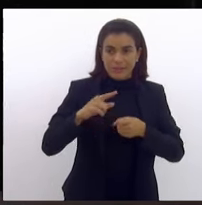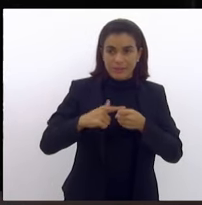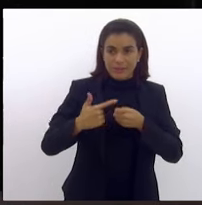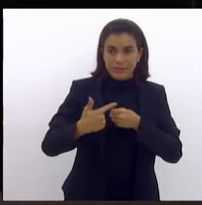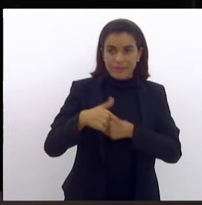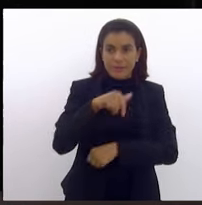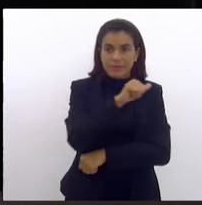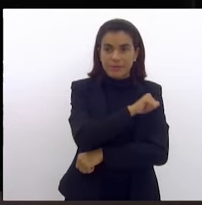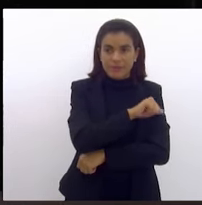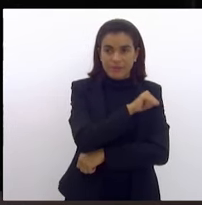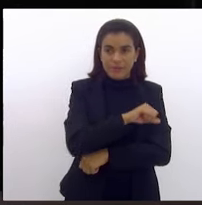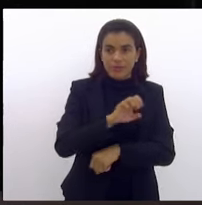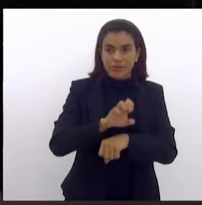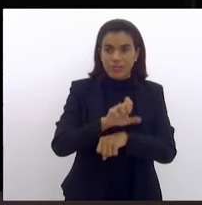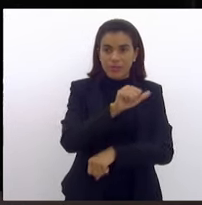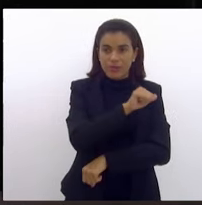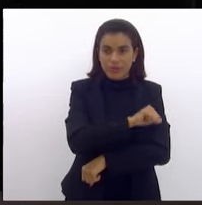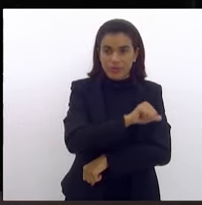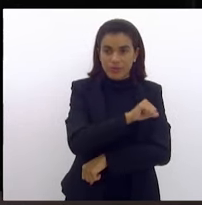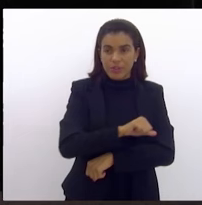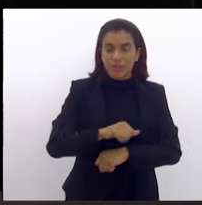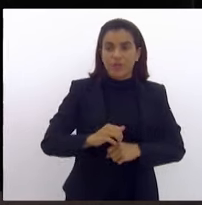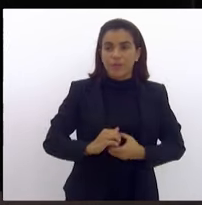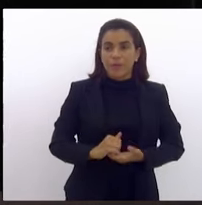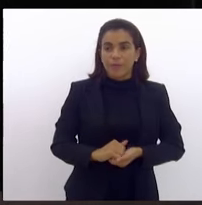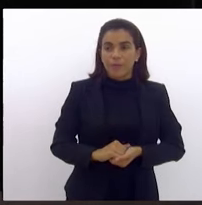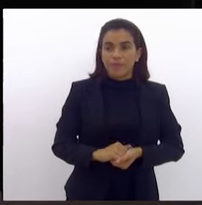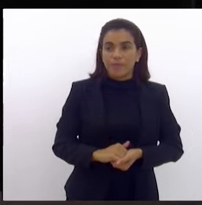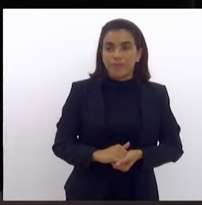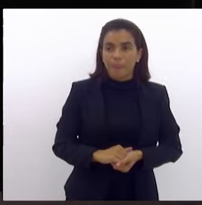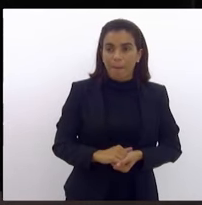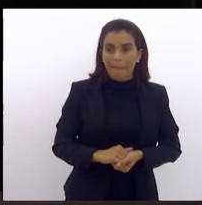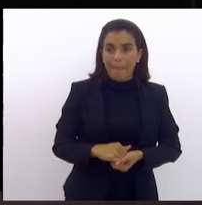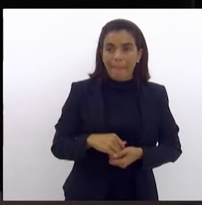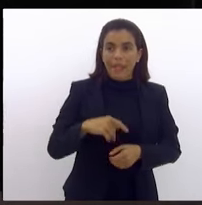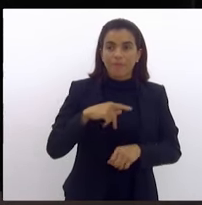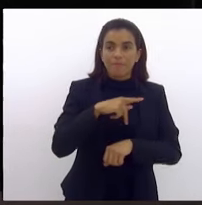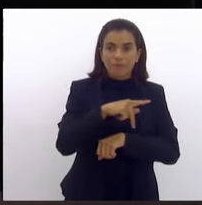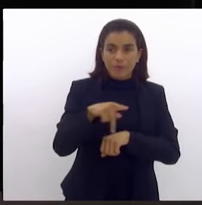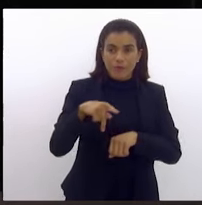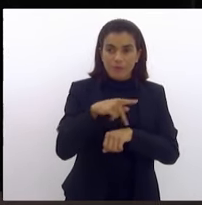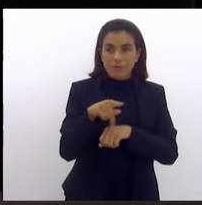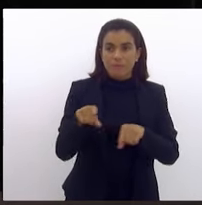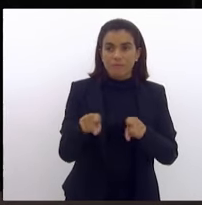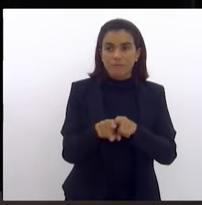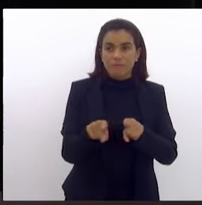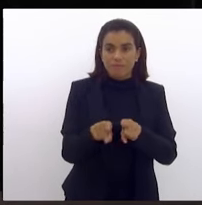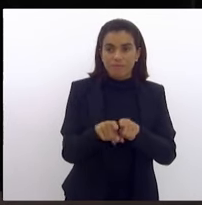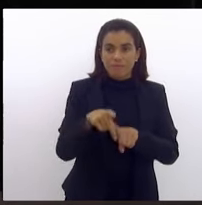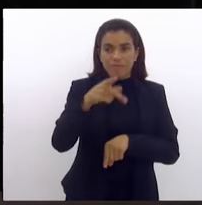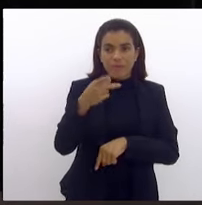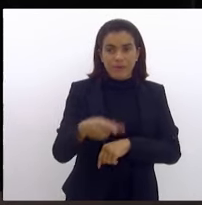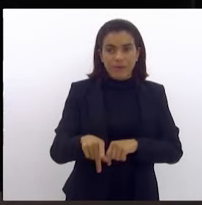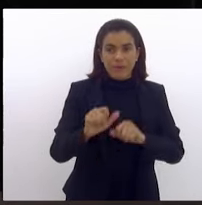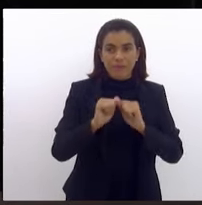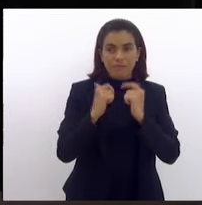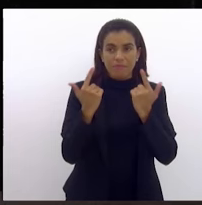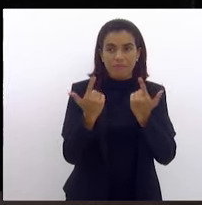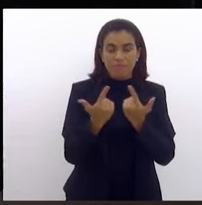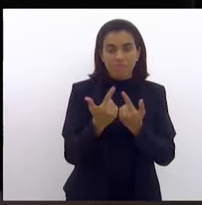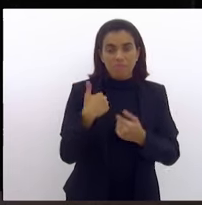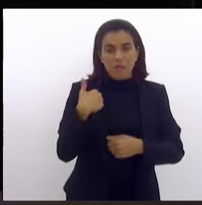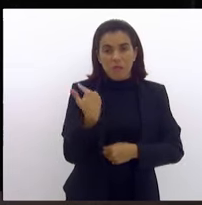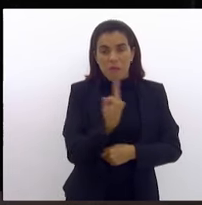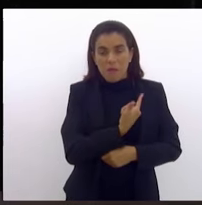do Rio de Janeiro, do estado do Rio de Janeiro, do país também. E esta casa, a meu ver, né,